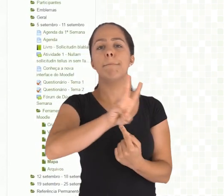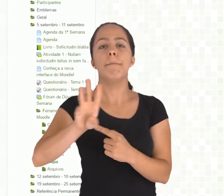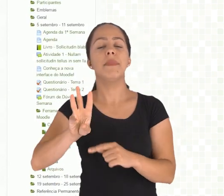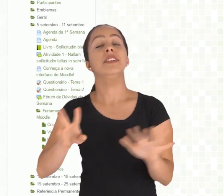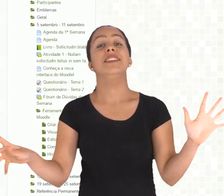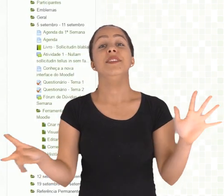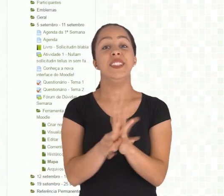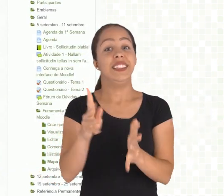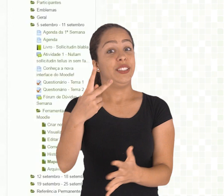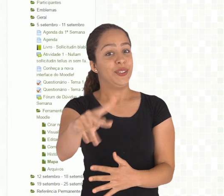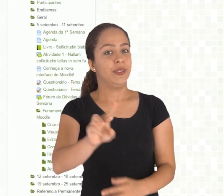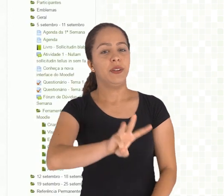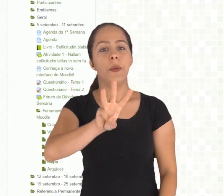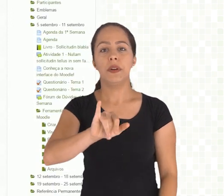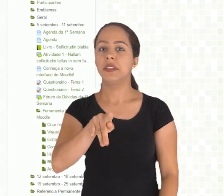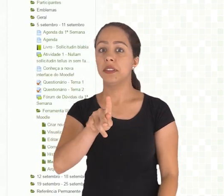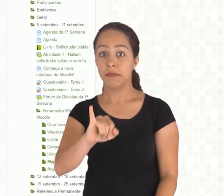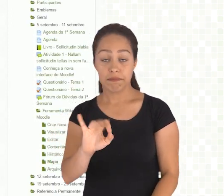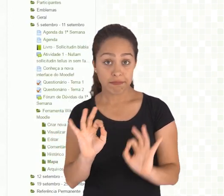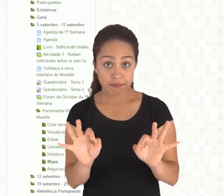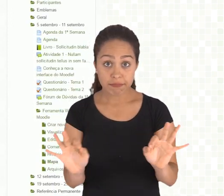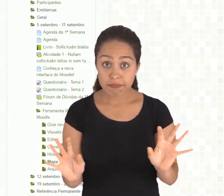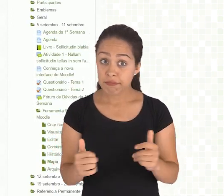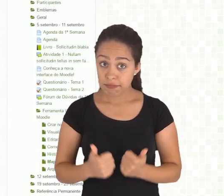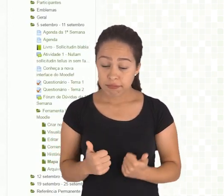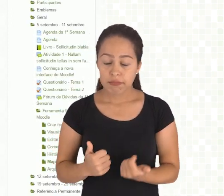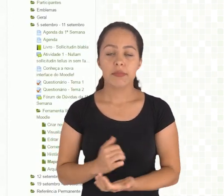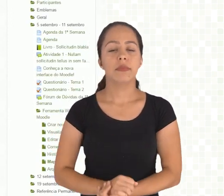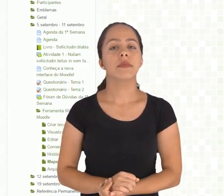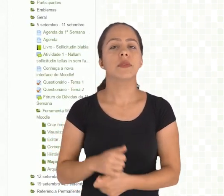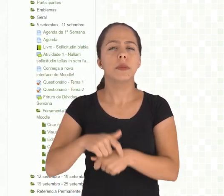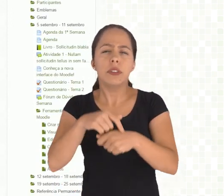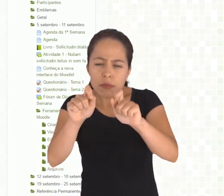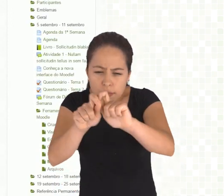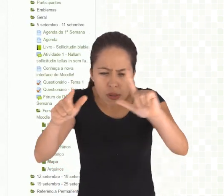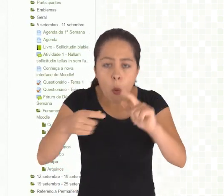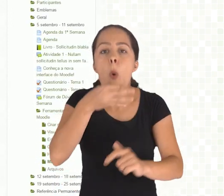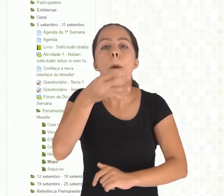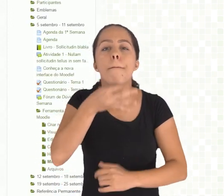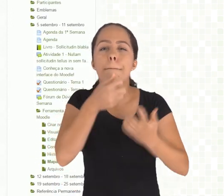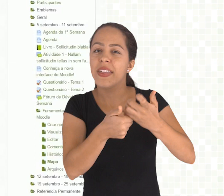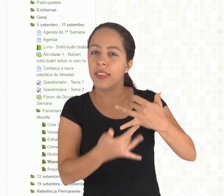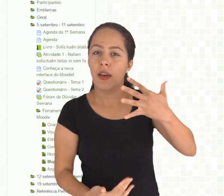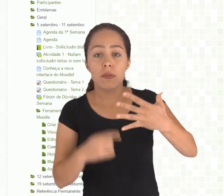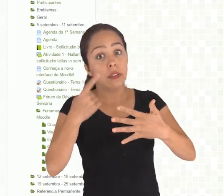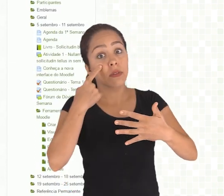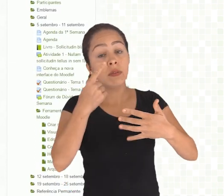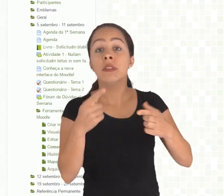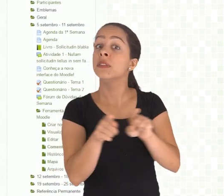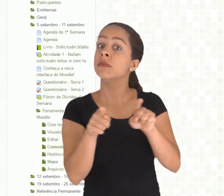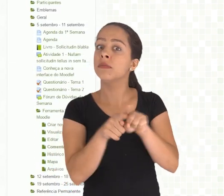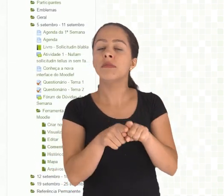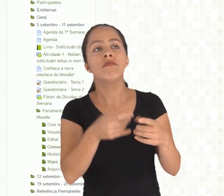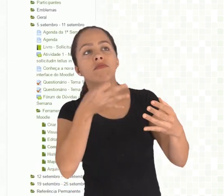lista de todas as páginas que tem na sua o icc está certo então e ao acessarem comentários você